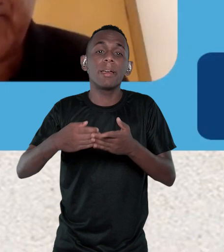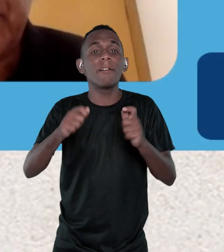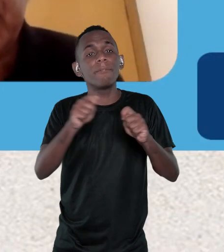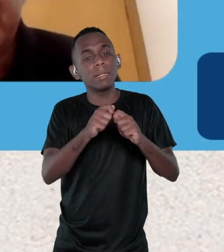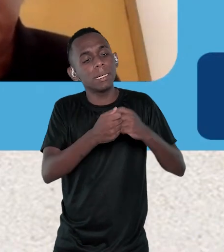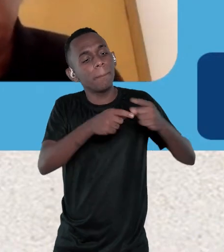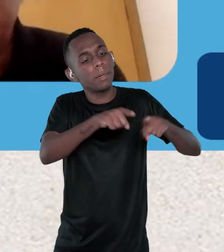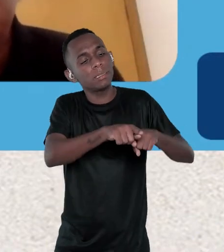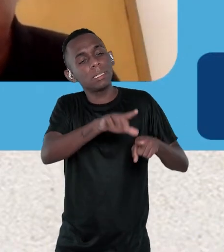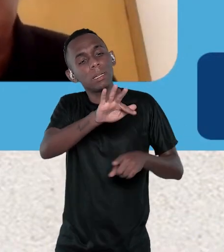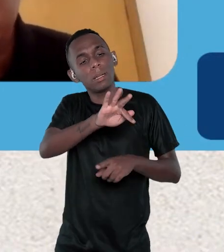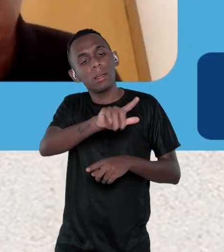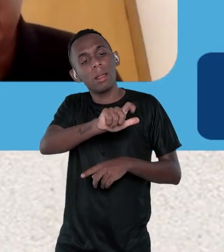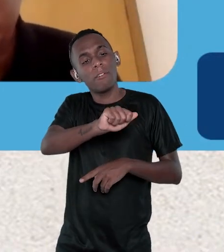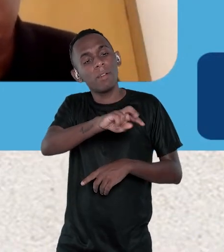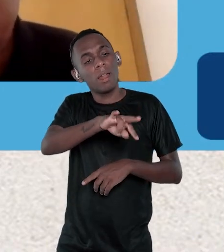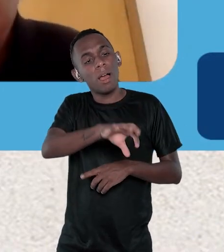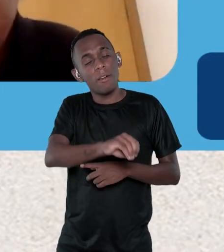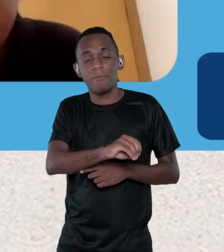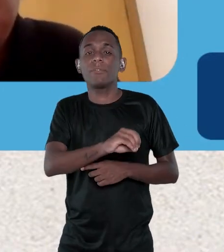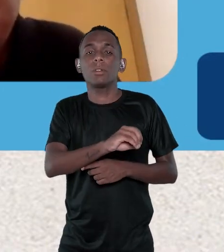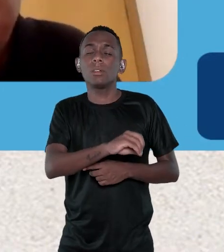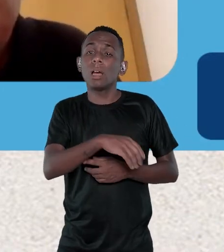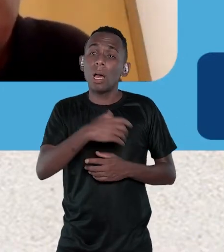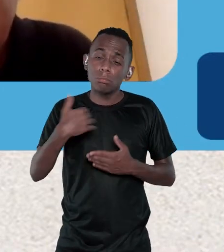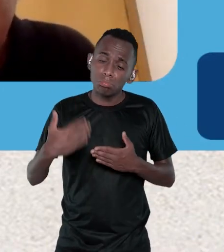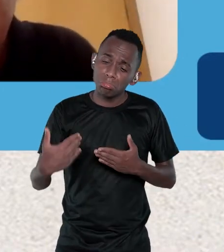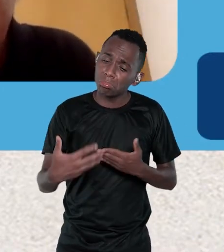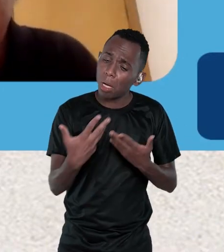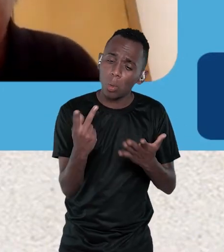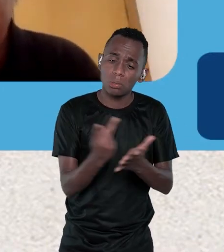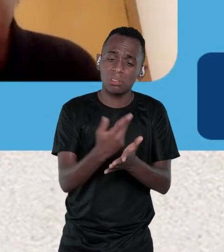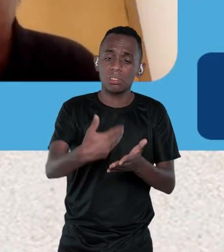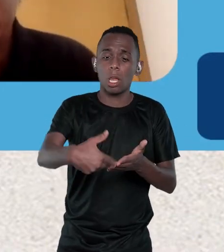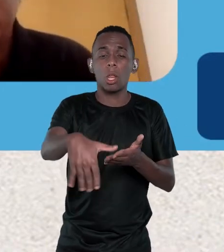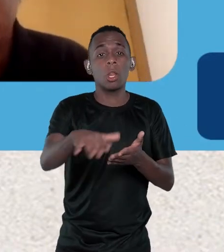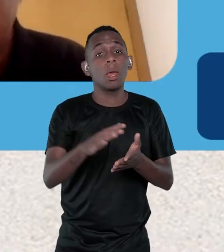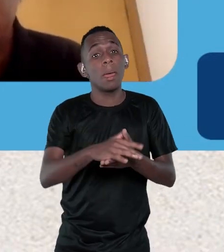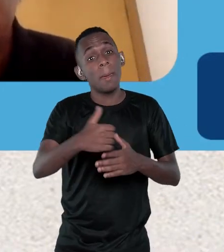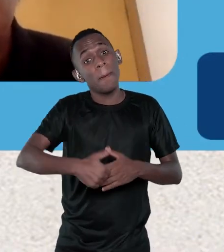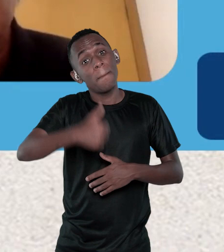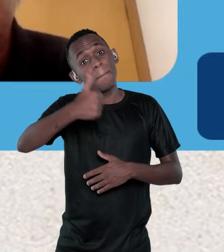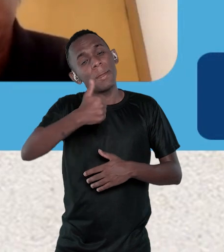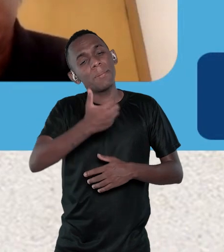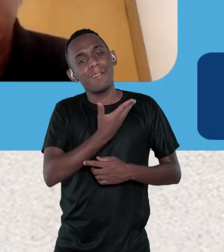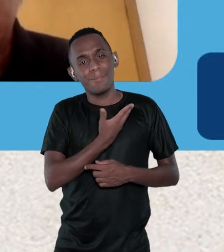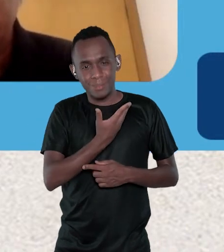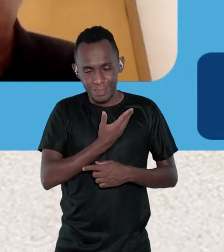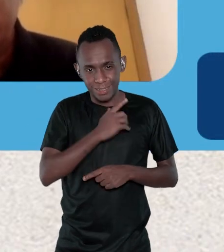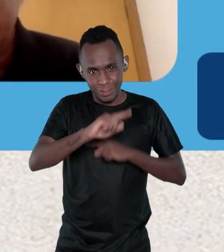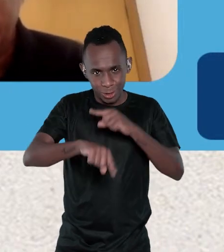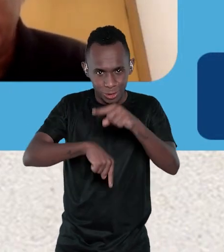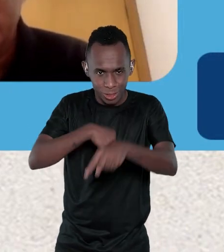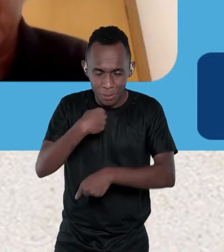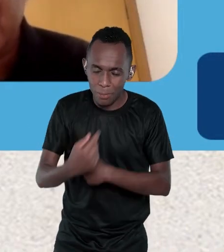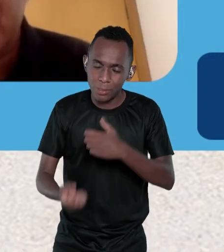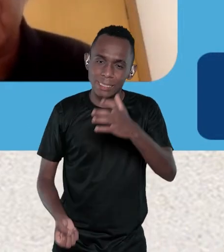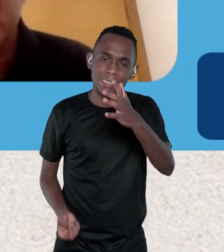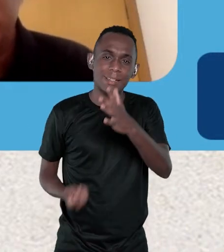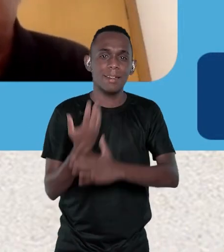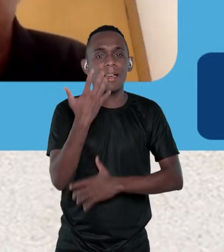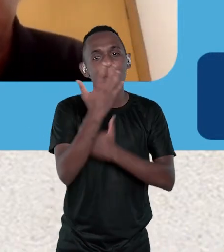aí que eu comecei a fazer música com o Flávio. As coisas foram acontecendo assim. Primeiro